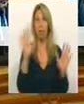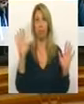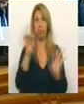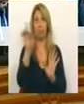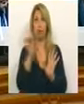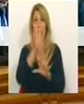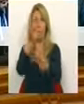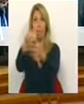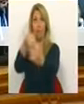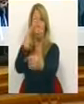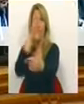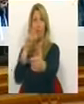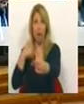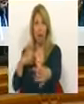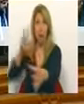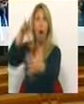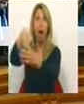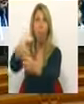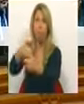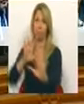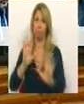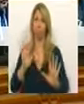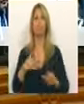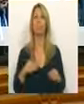vou intrometer nela.